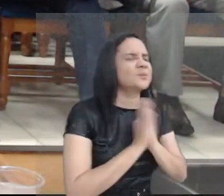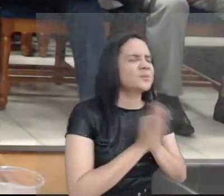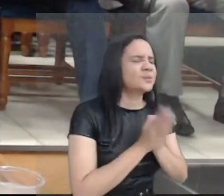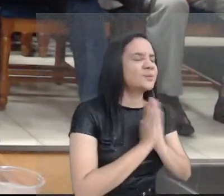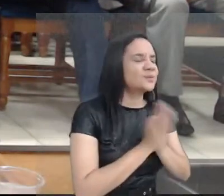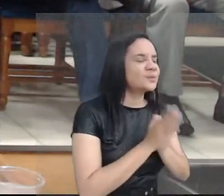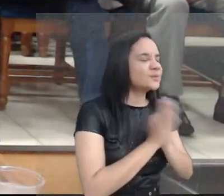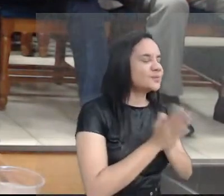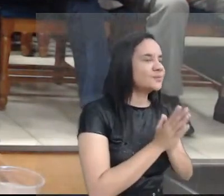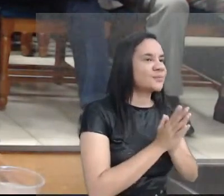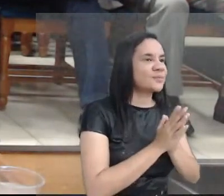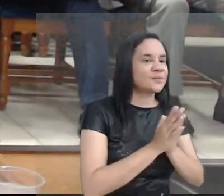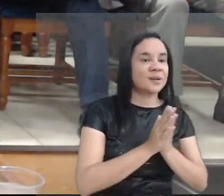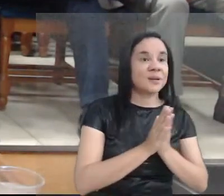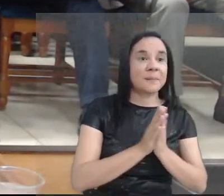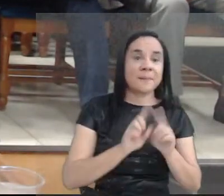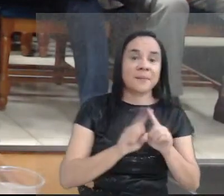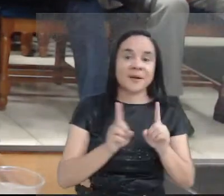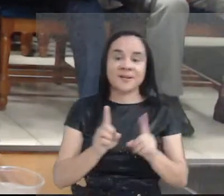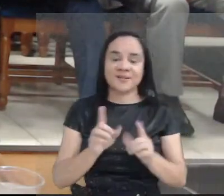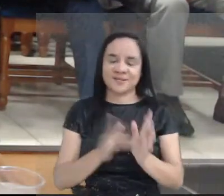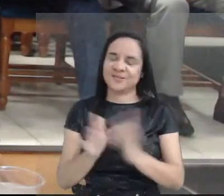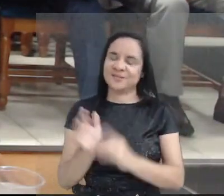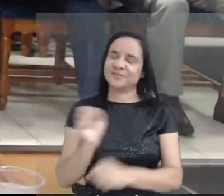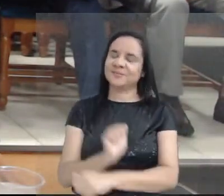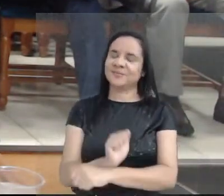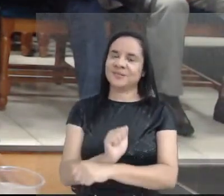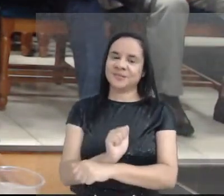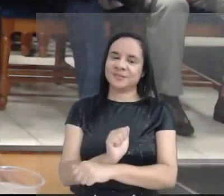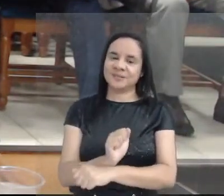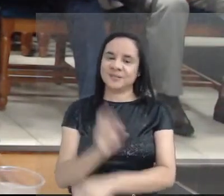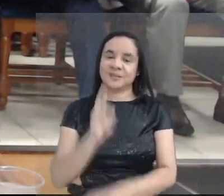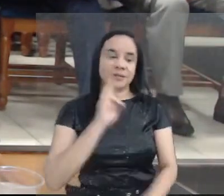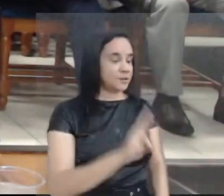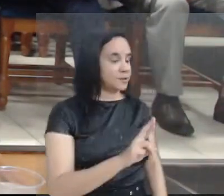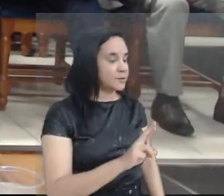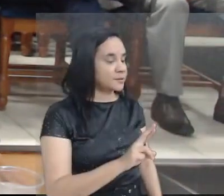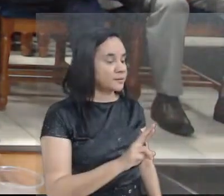Aí veja quando ele para a resposta. Mulher,